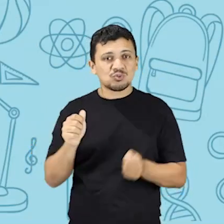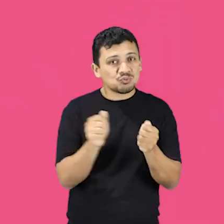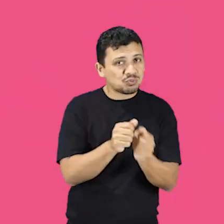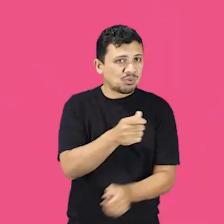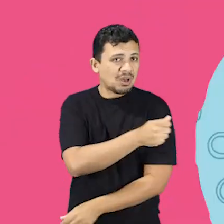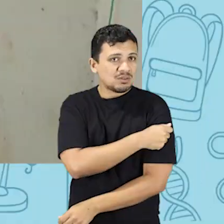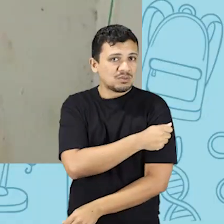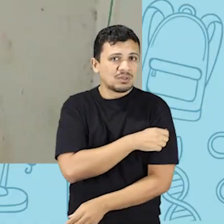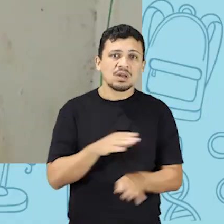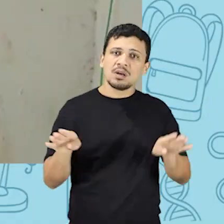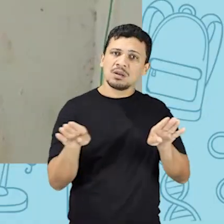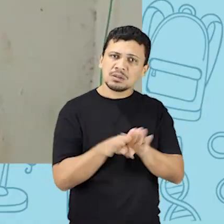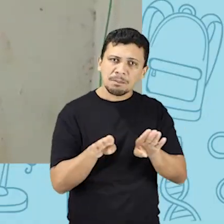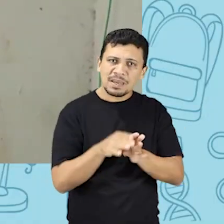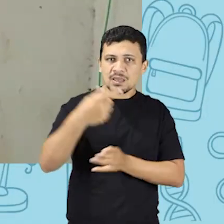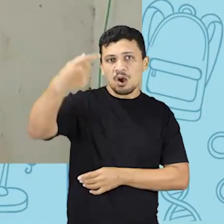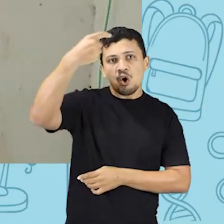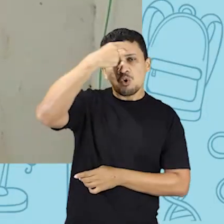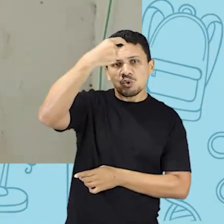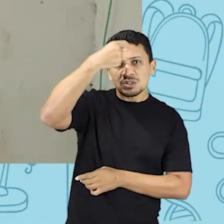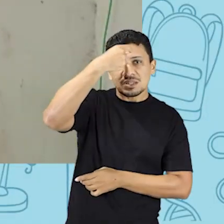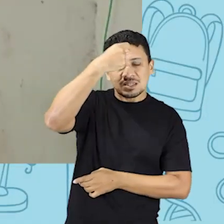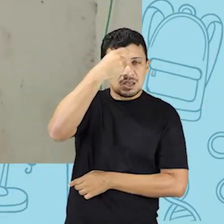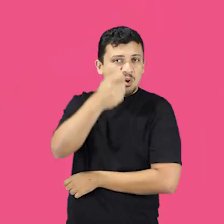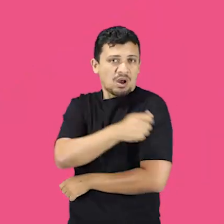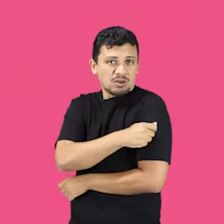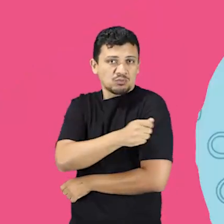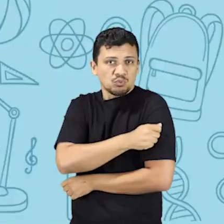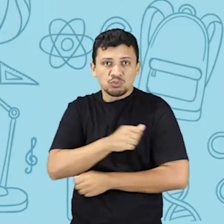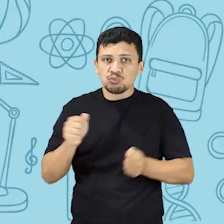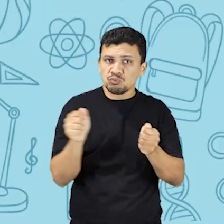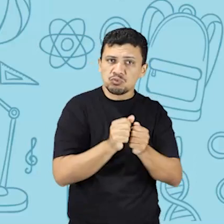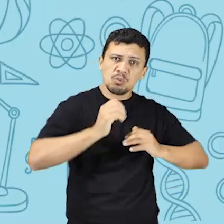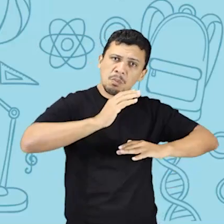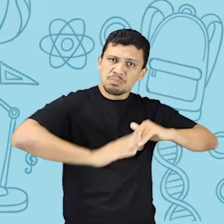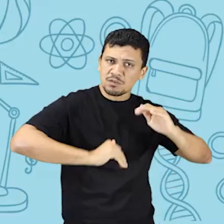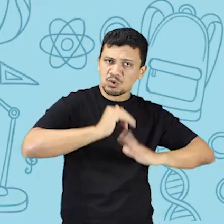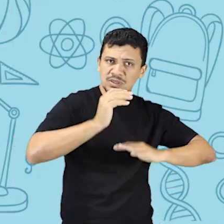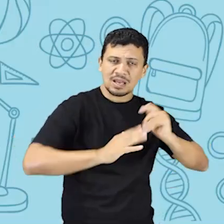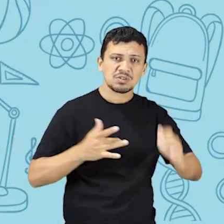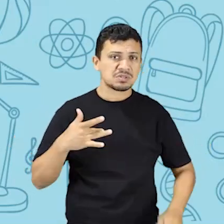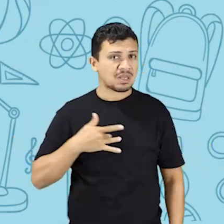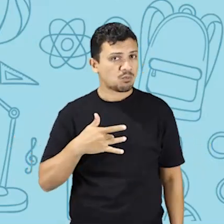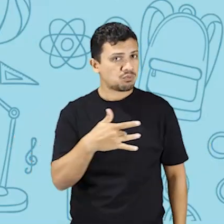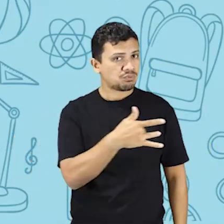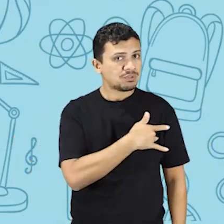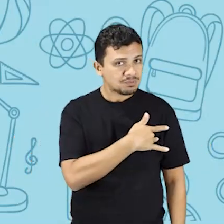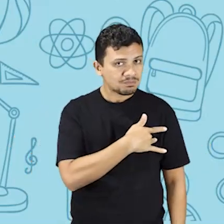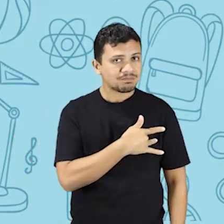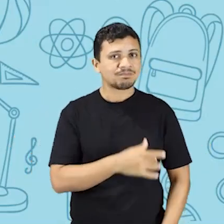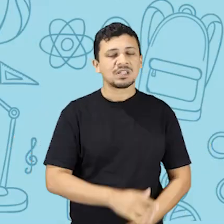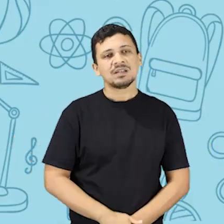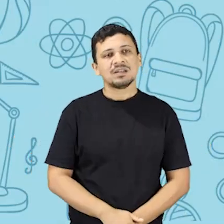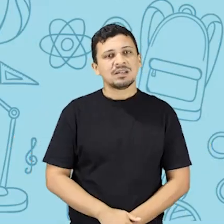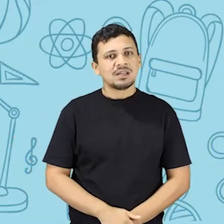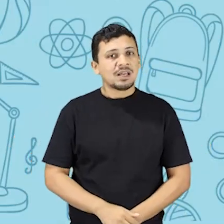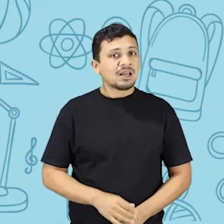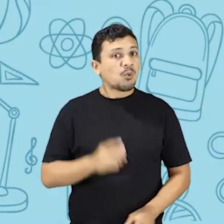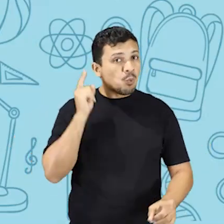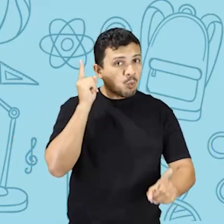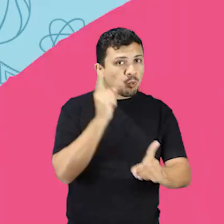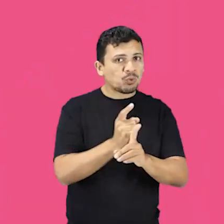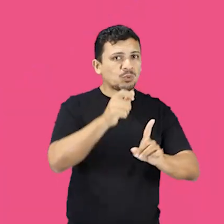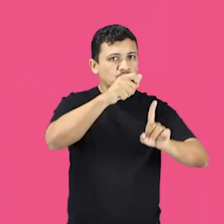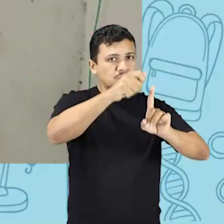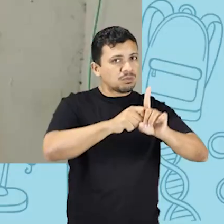e também conscientização dos alunos com profissionais de saúde uma vez por